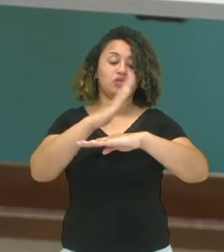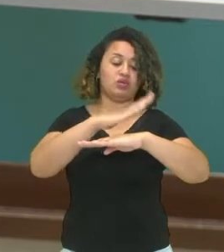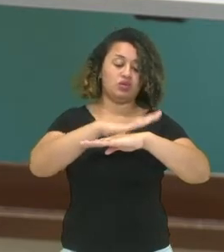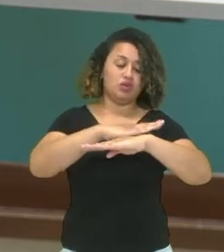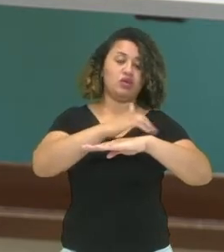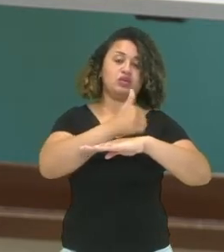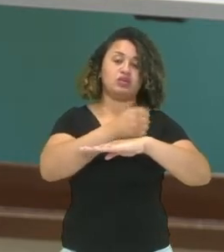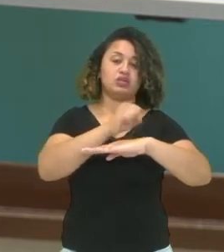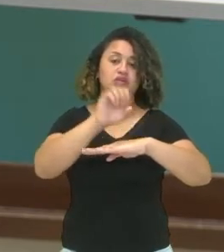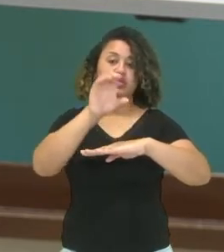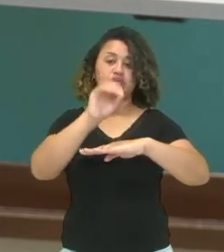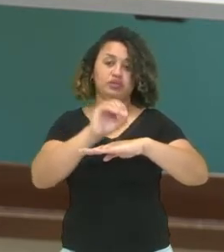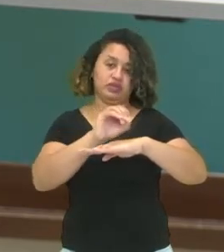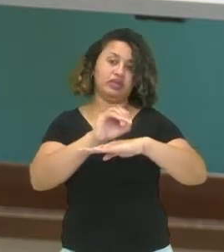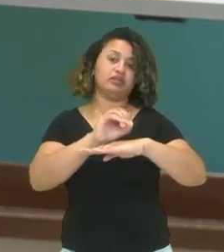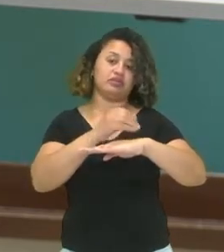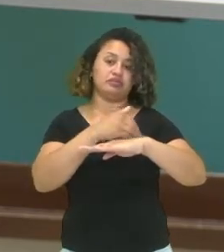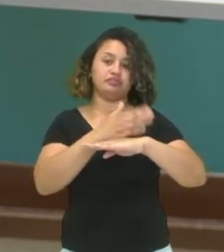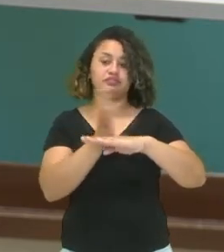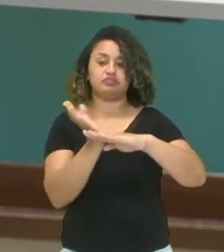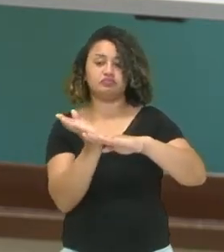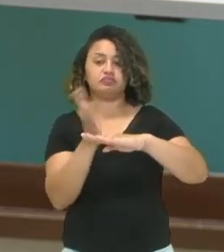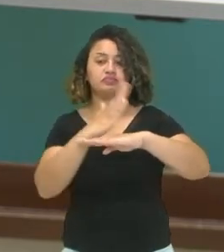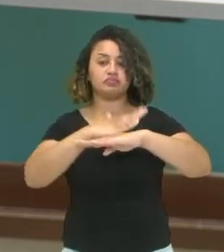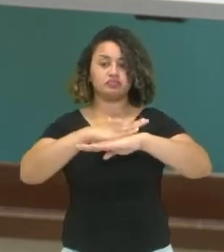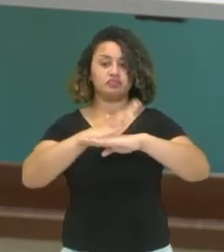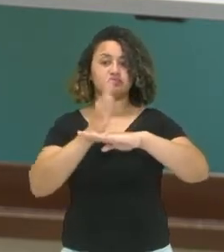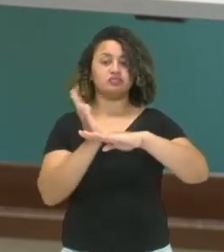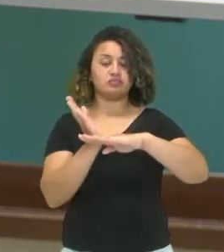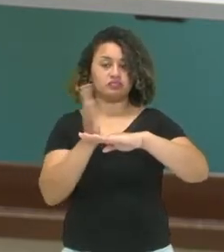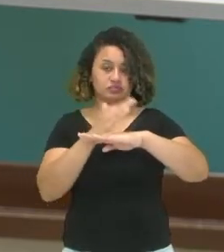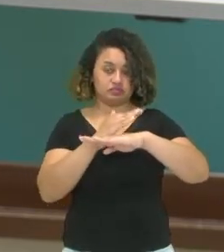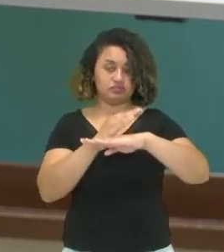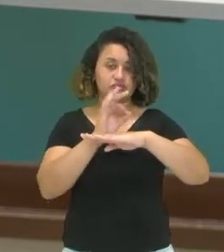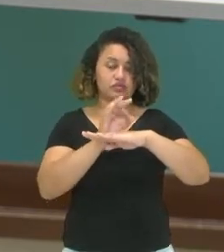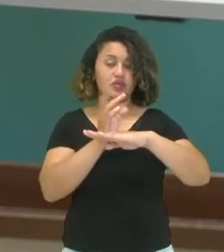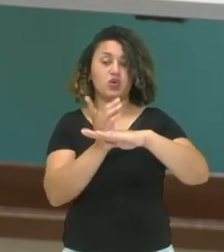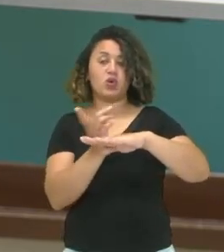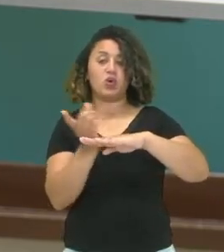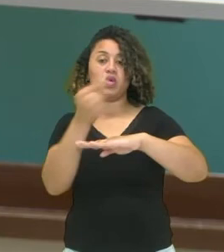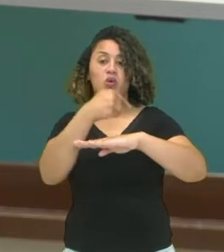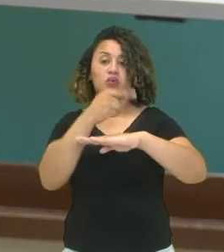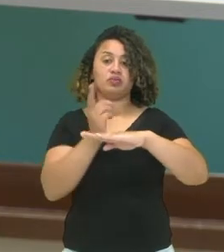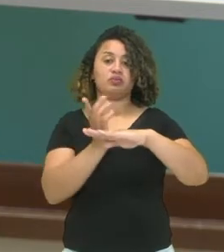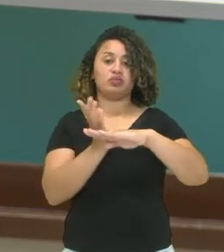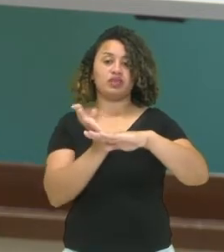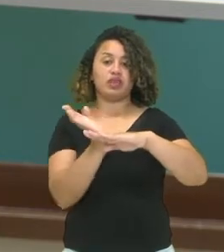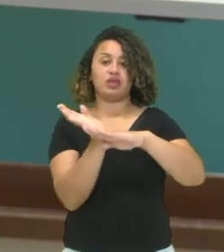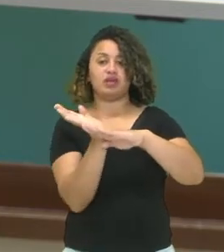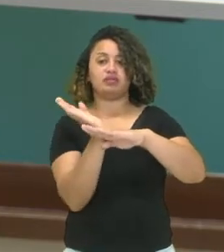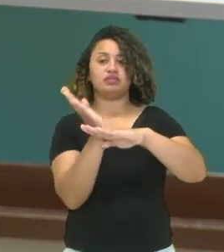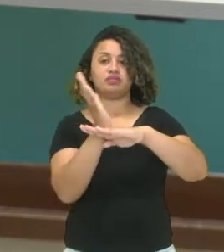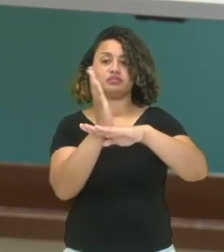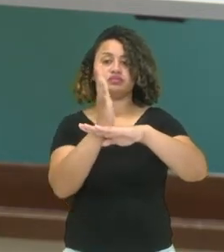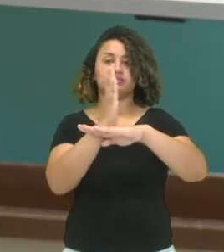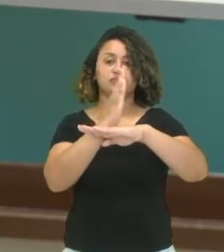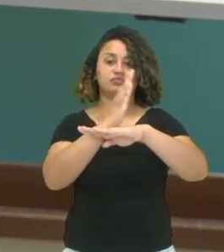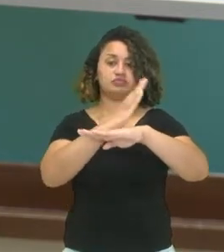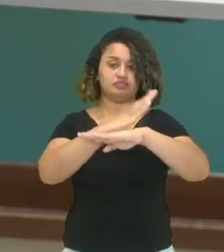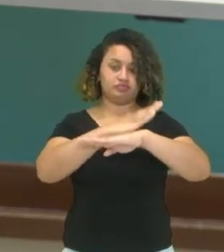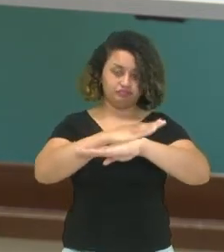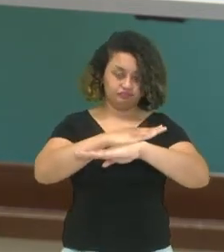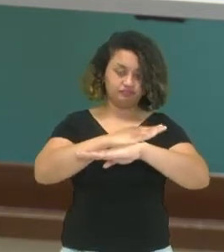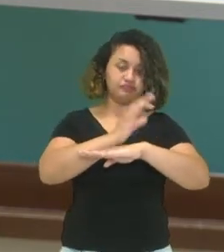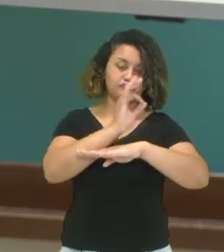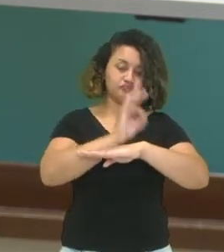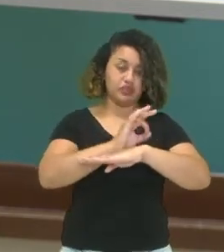a 180. Isso no sentido anti-horário, né? Que a gente está falando nesse movimento que eu fiz aqui, é o sentido